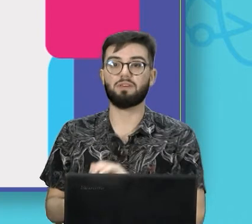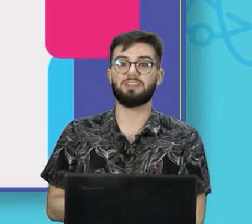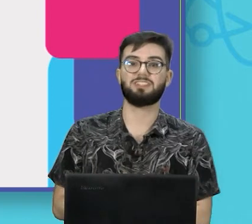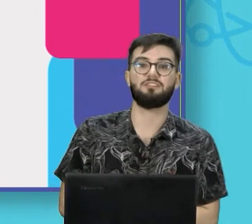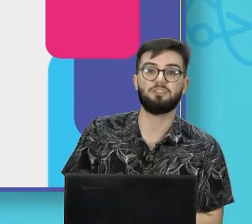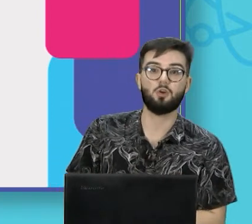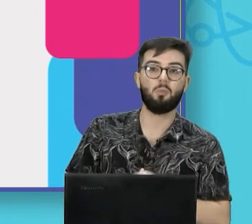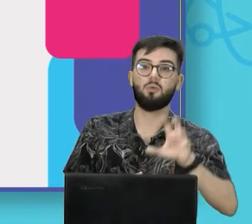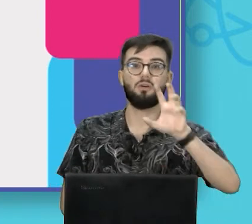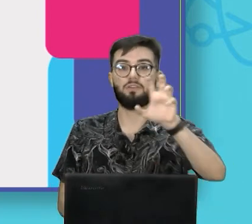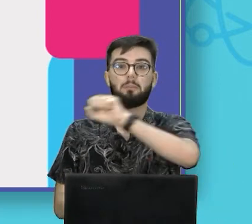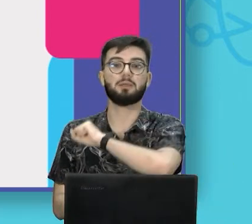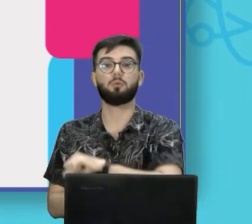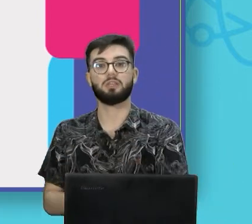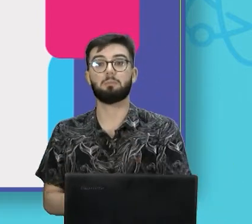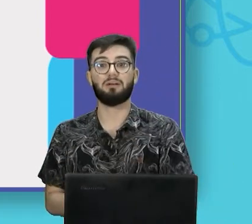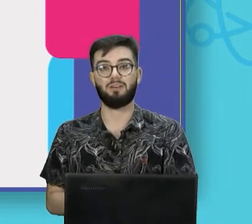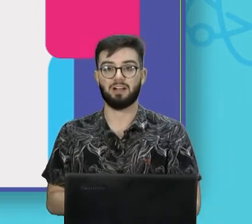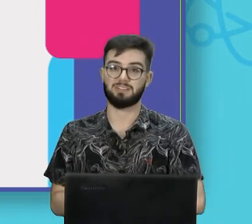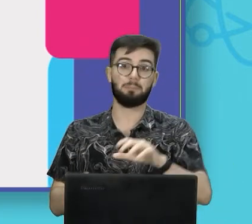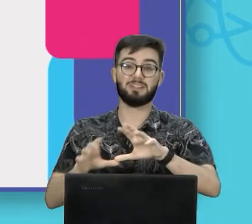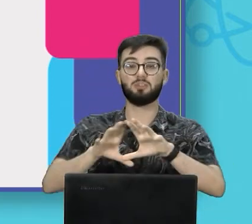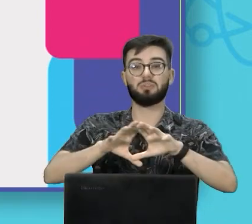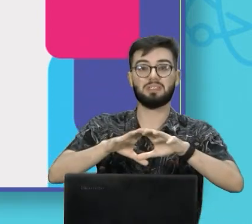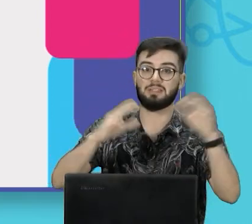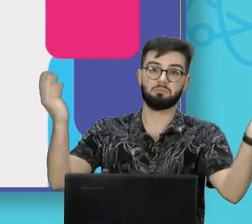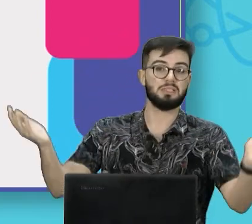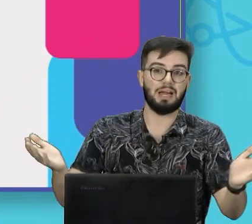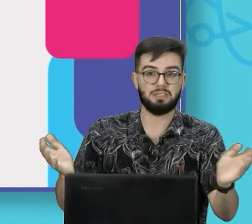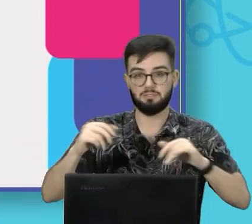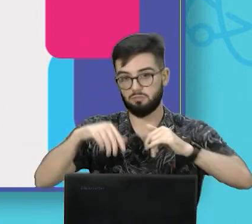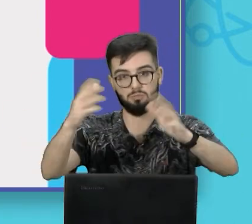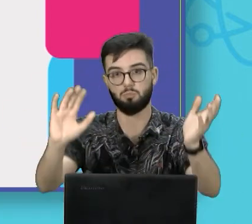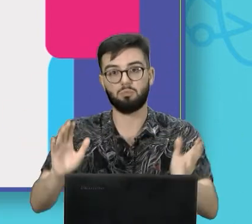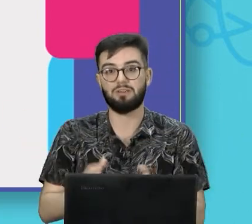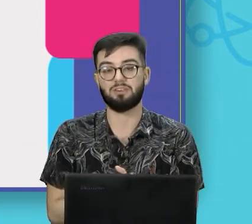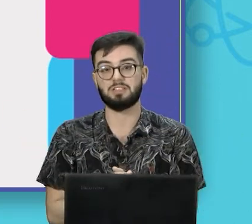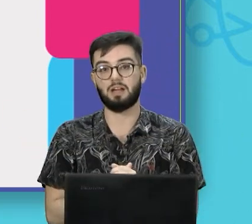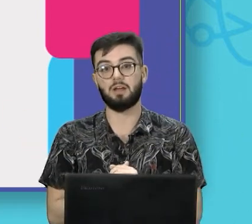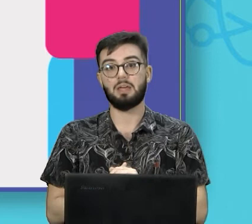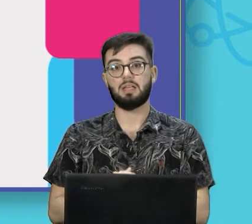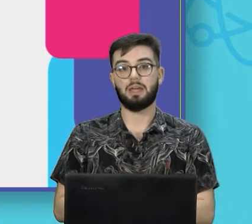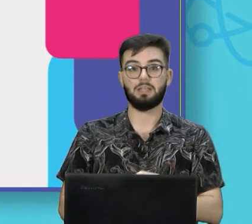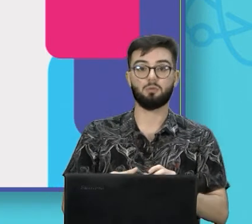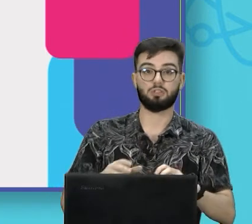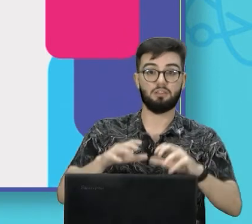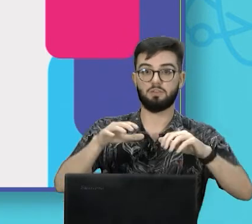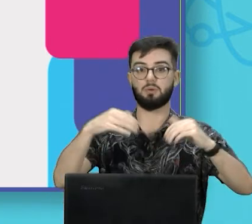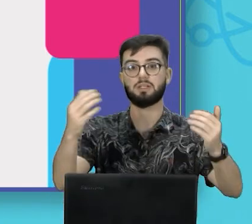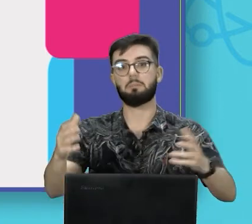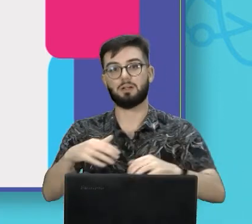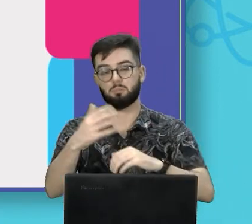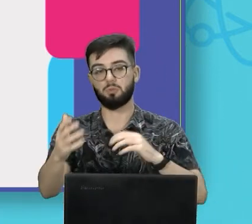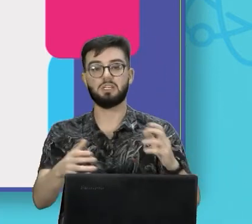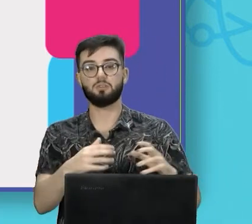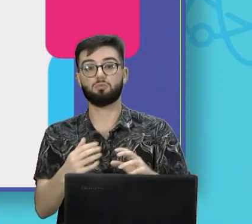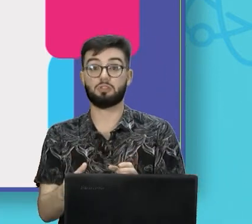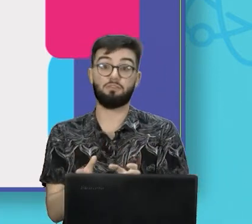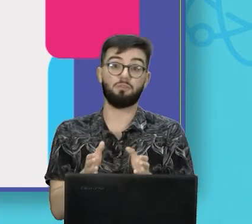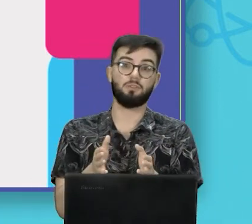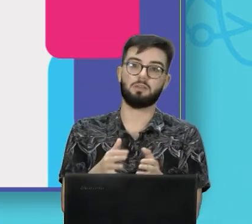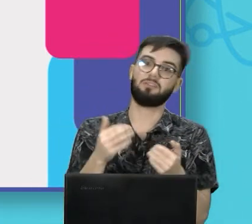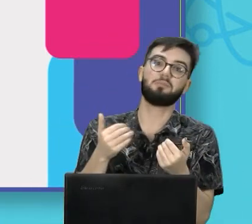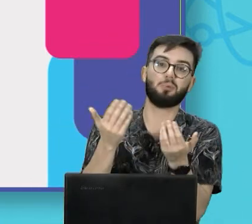isso aí servir como ferramenta política para vagas apesar de unidade nada levante que não teve um grande Impacto